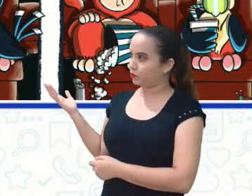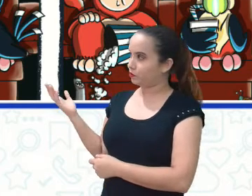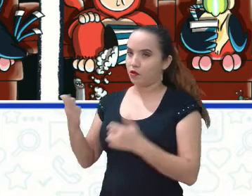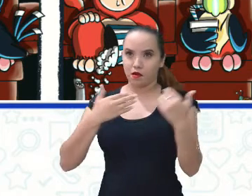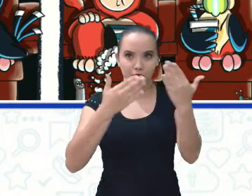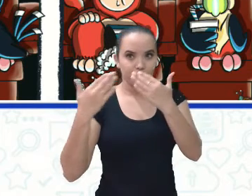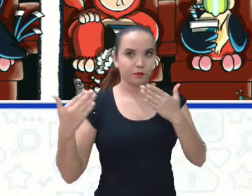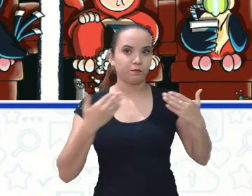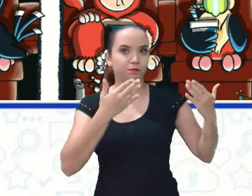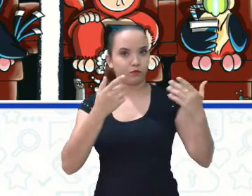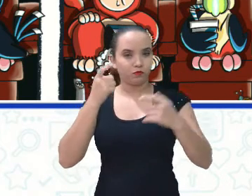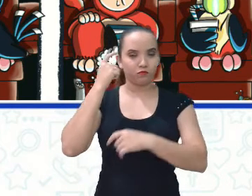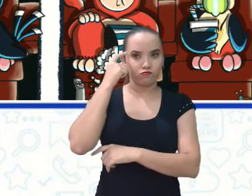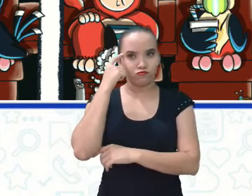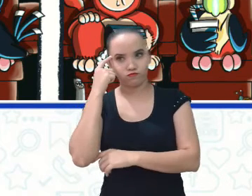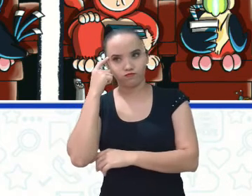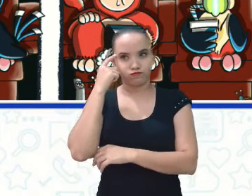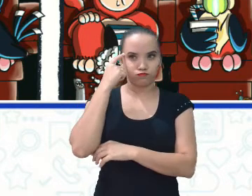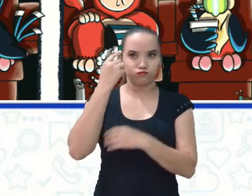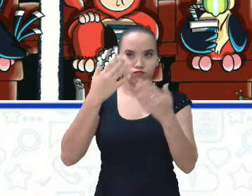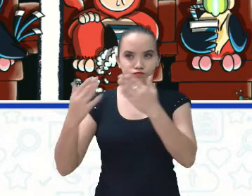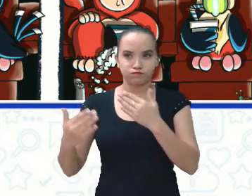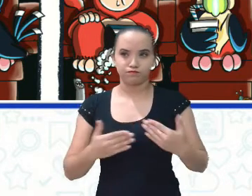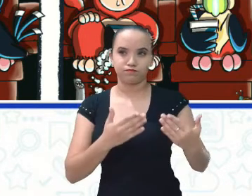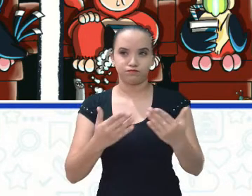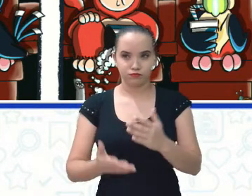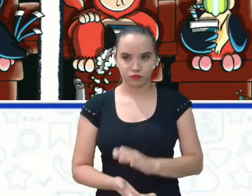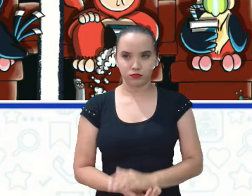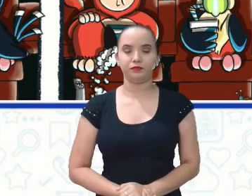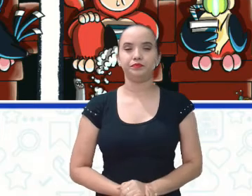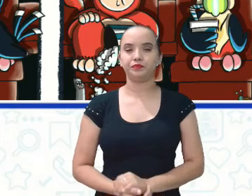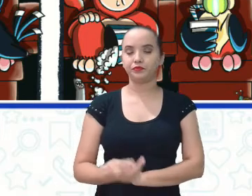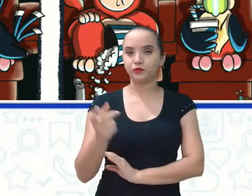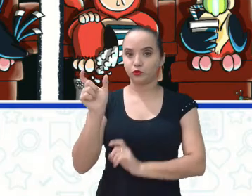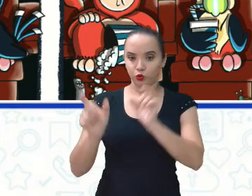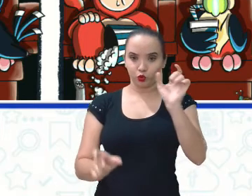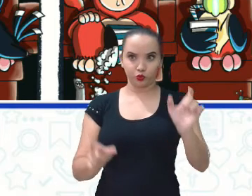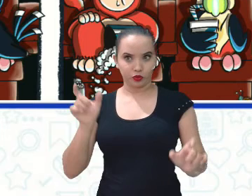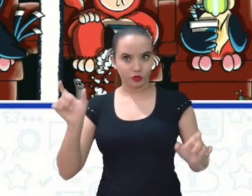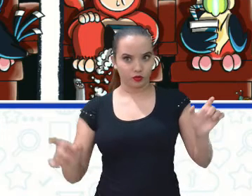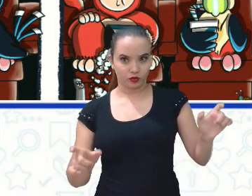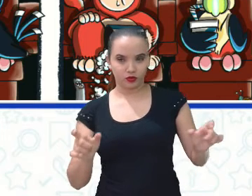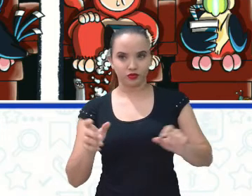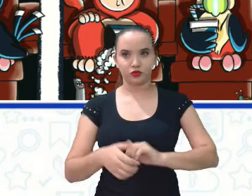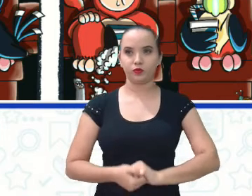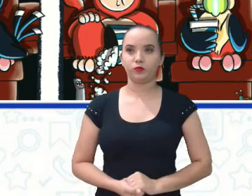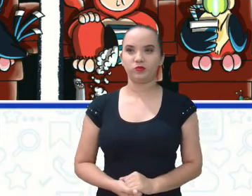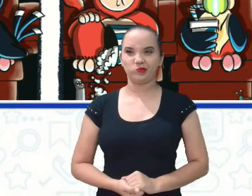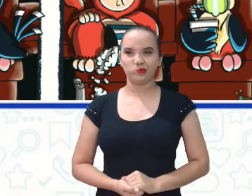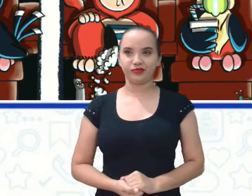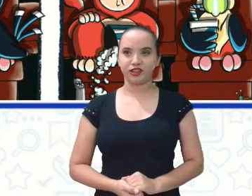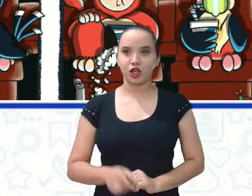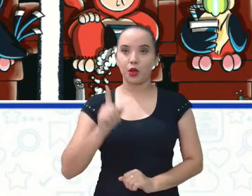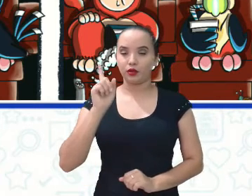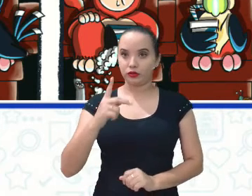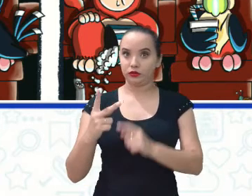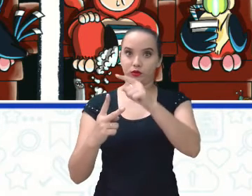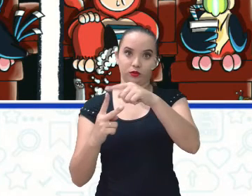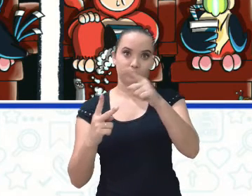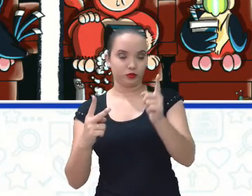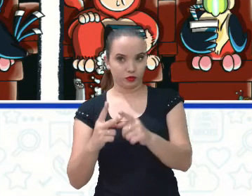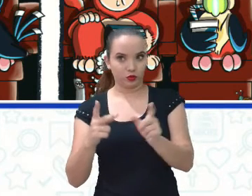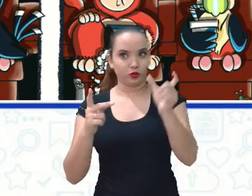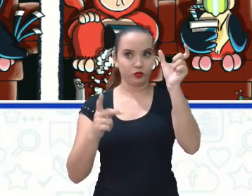não é? O pensamento, a conversa aqui entre os personagens, que são dois aqui, não é?